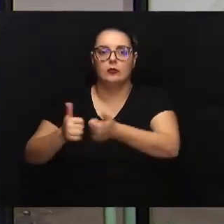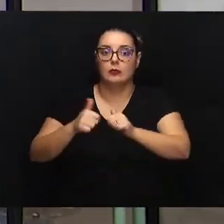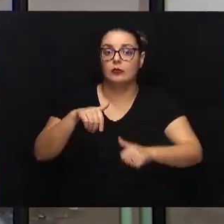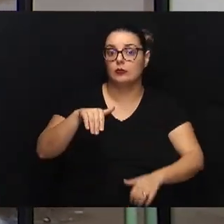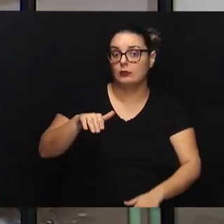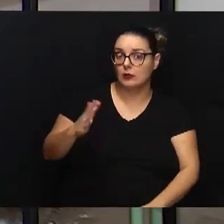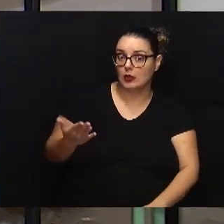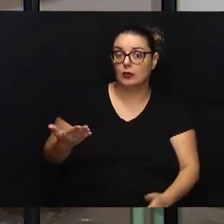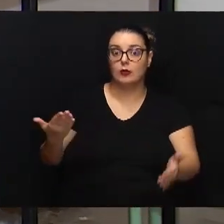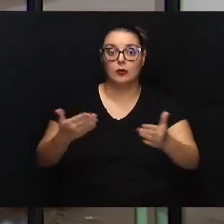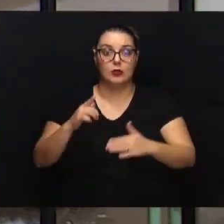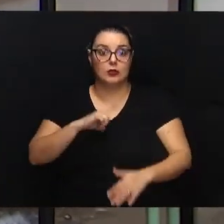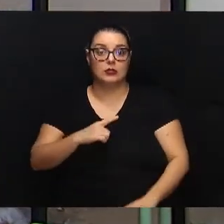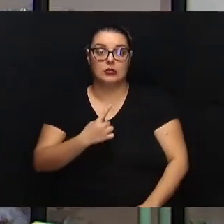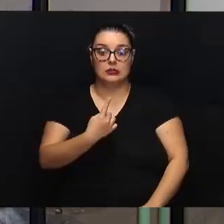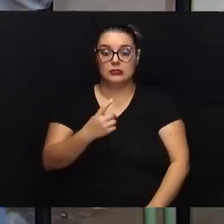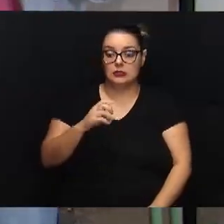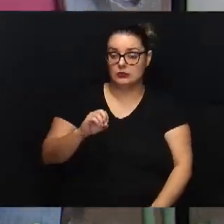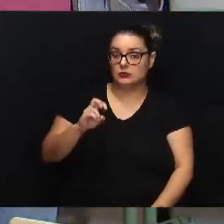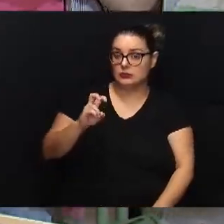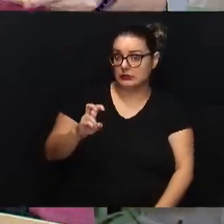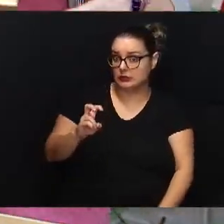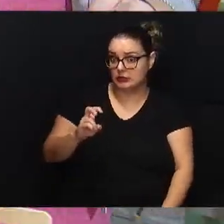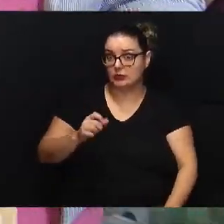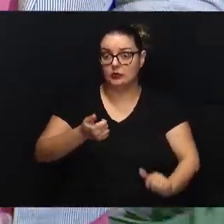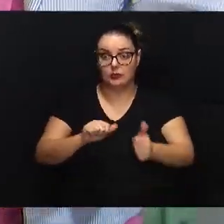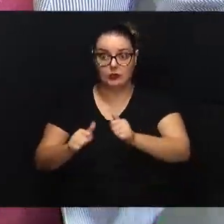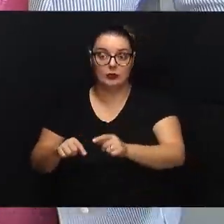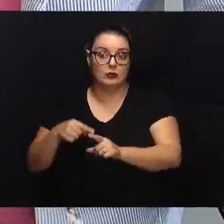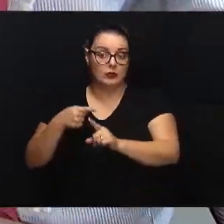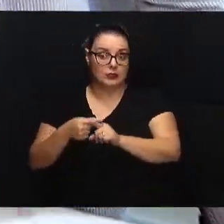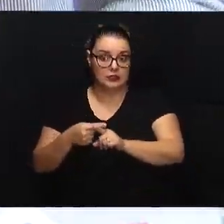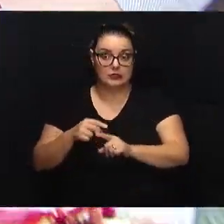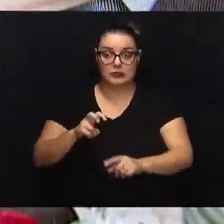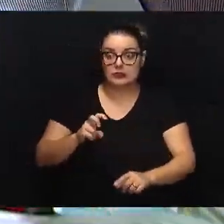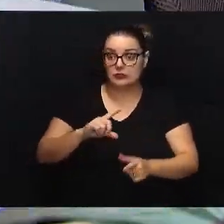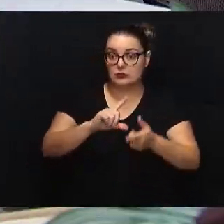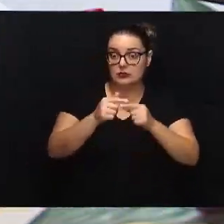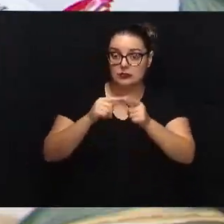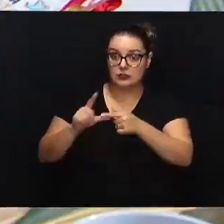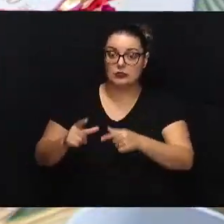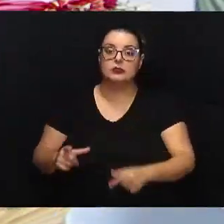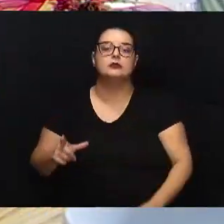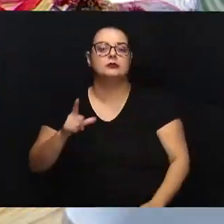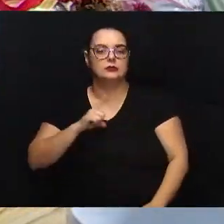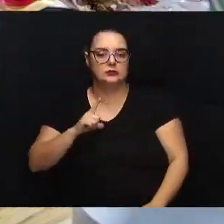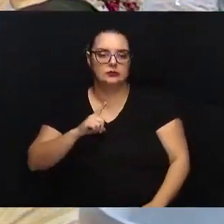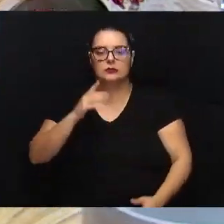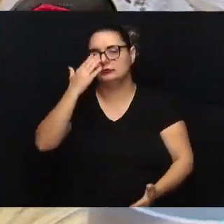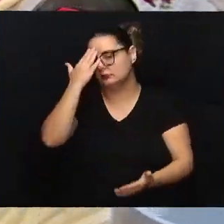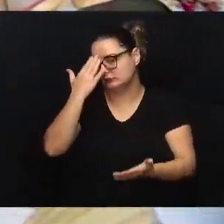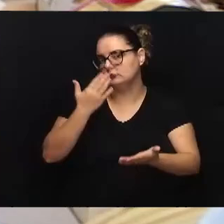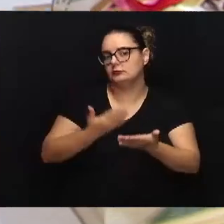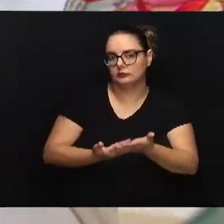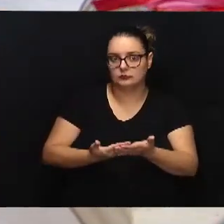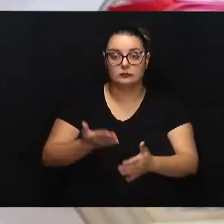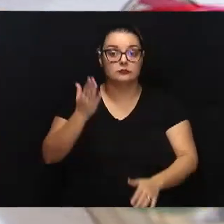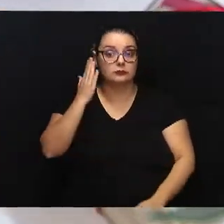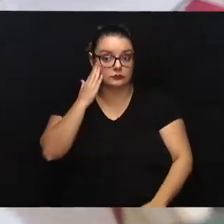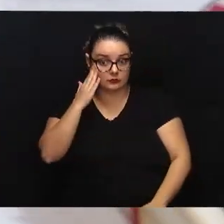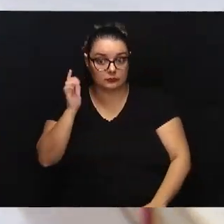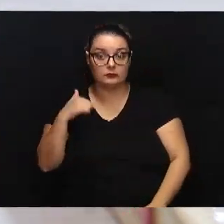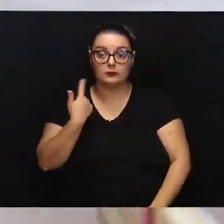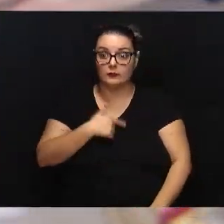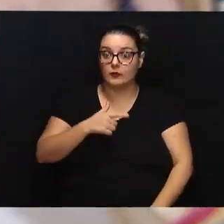temos 105 avaliações positivas, 5 estrelas, isso dá muita credibilidade. Com isso, saber que a gente tem um espaço